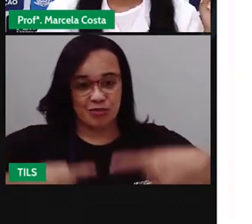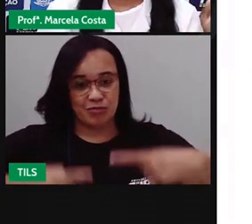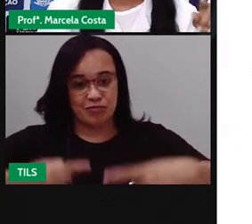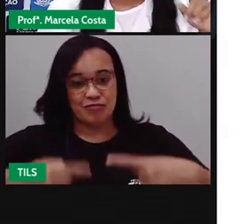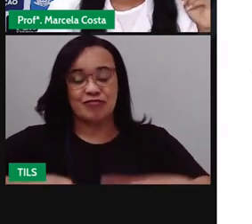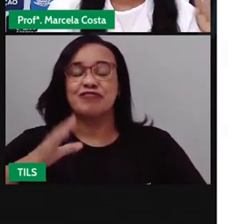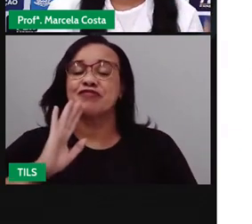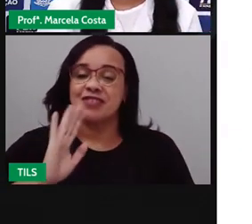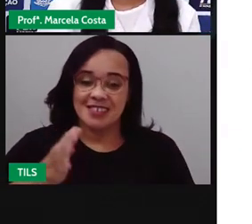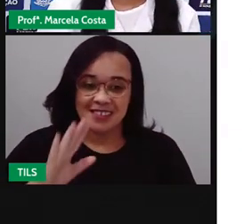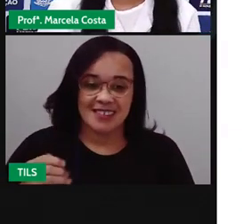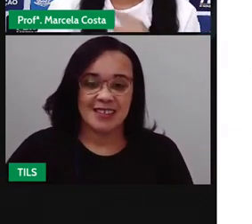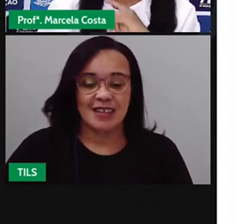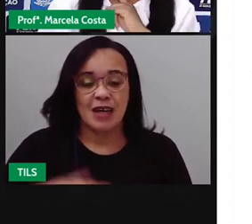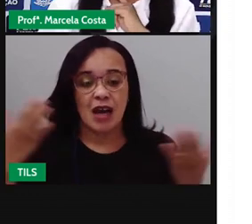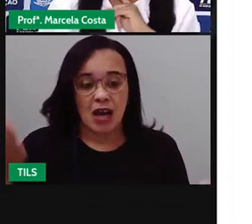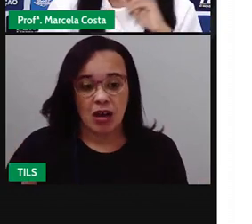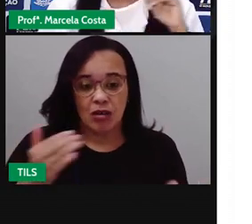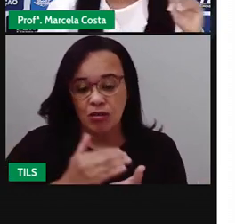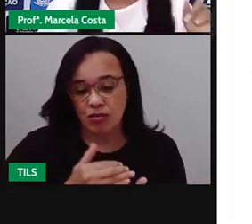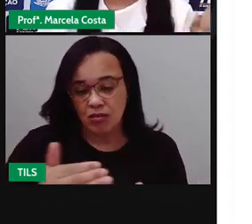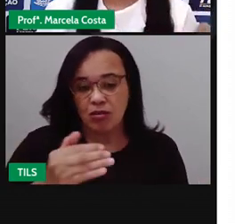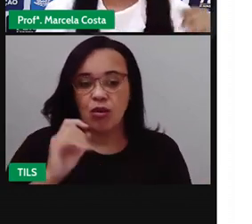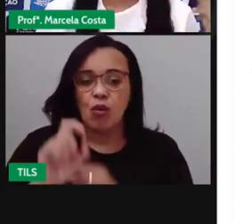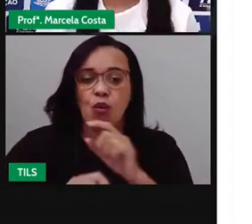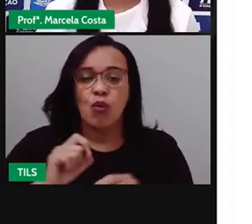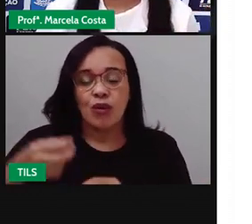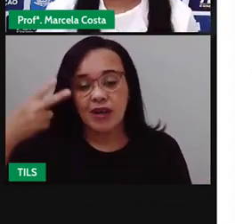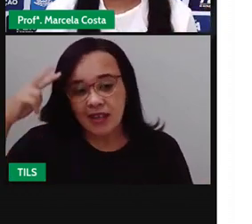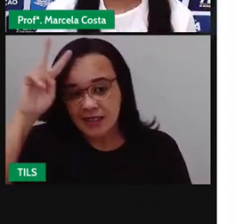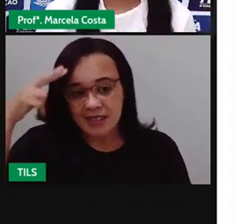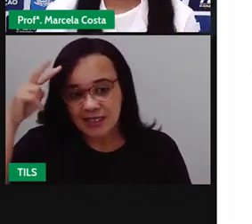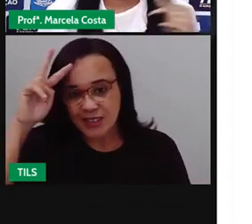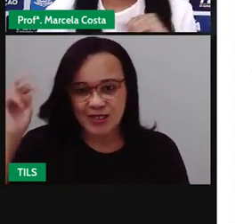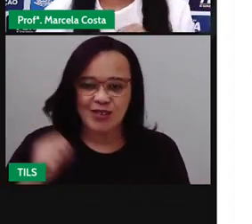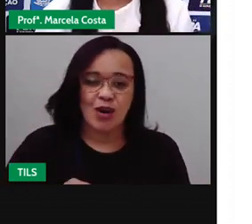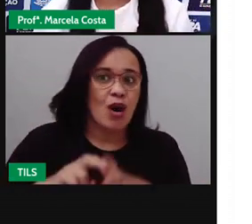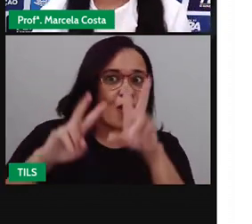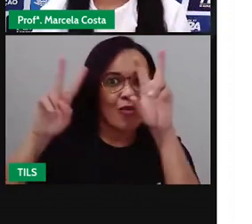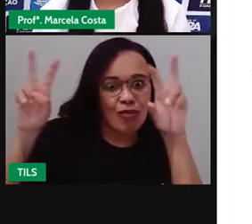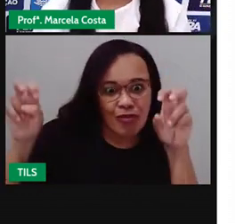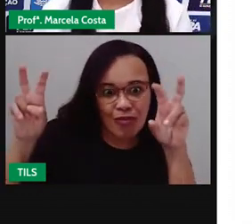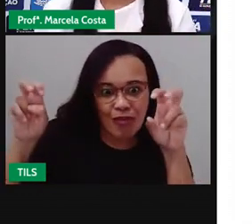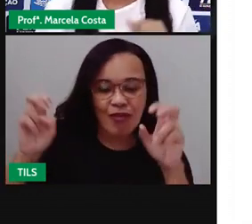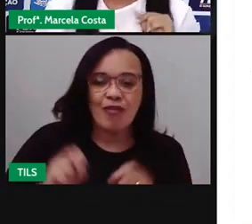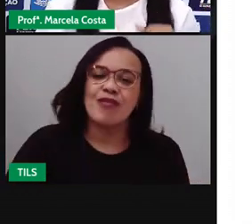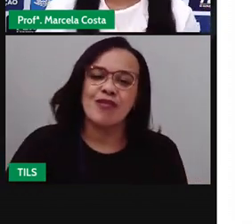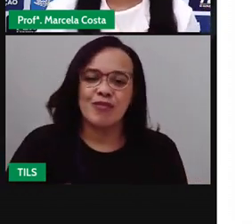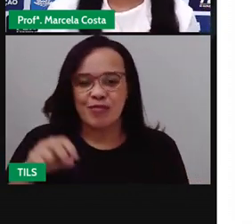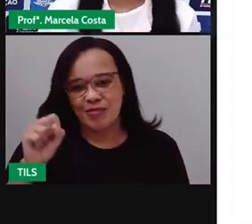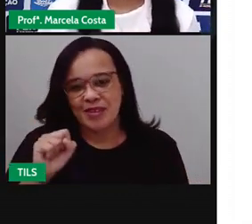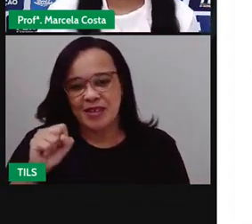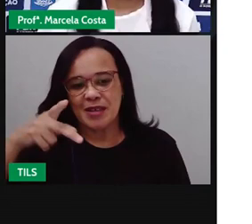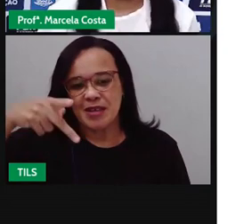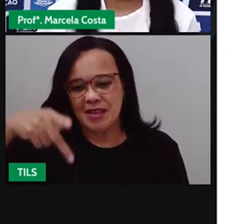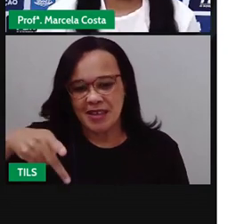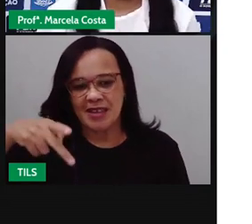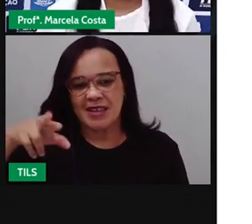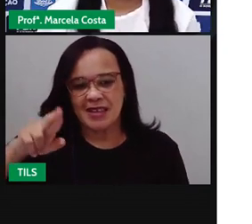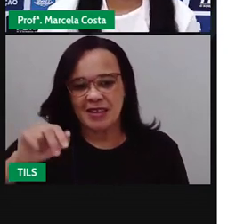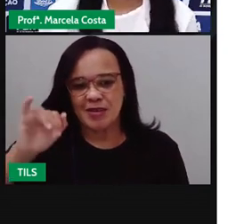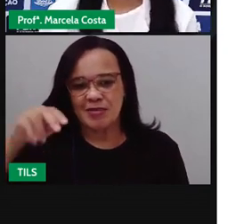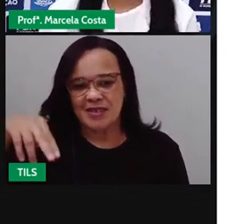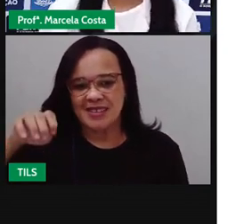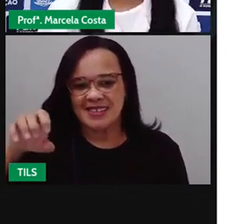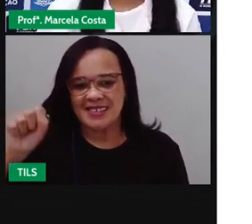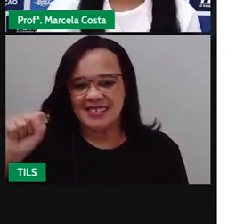Vamos falar um pouco mais sobre essa história e desse apelido que Feira de Santana ganhou. Lendo essa reportagem